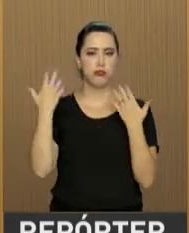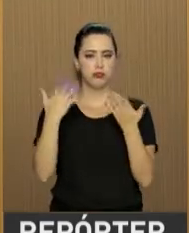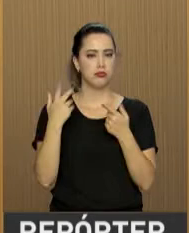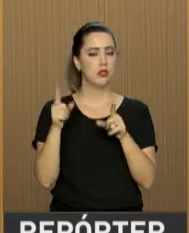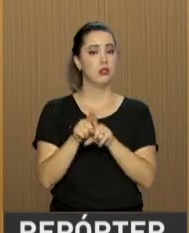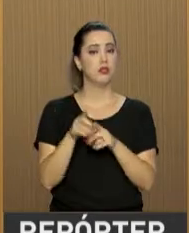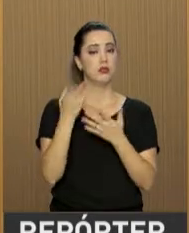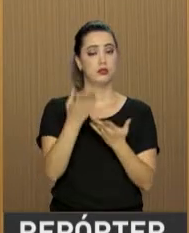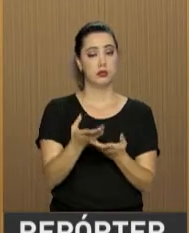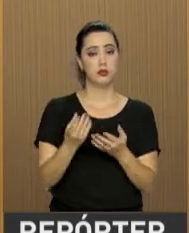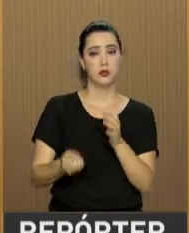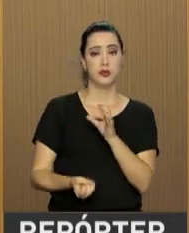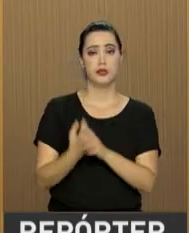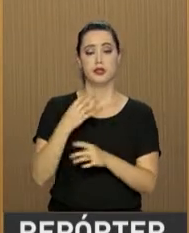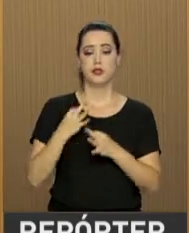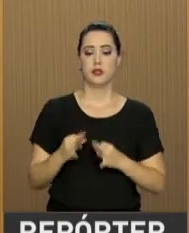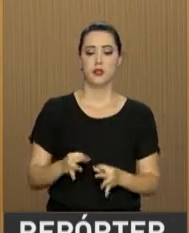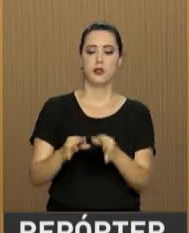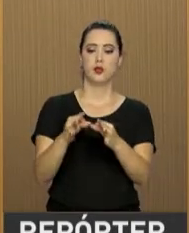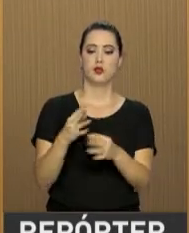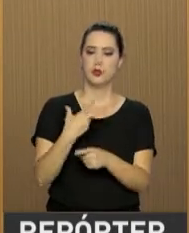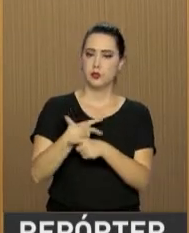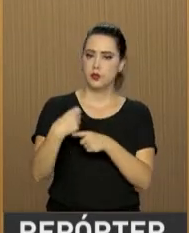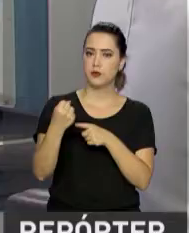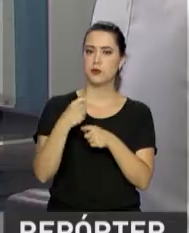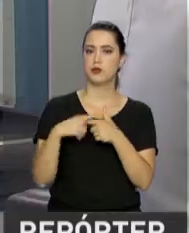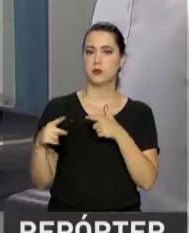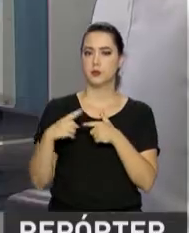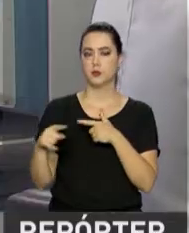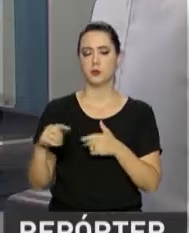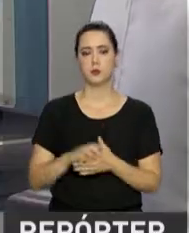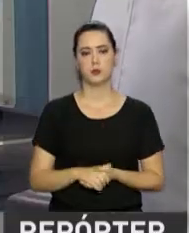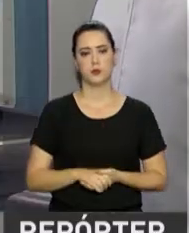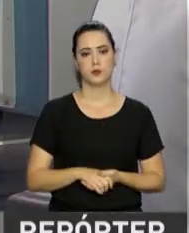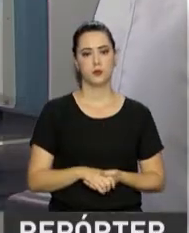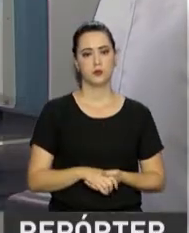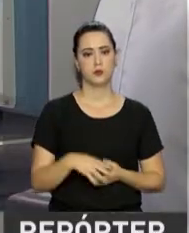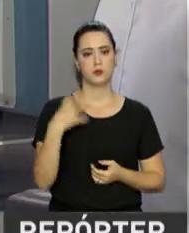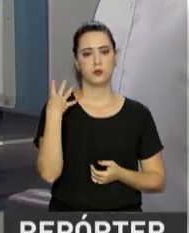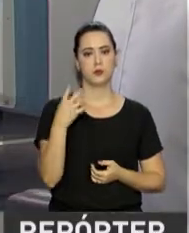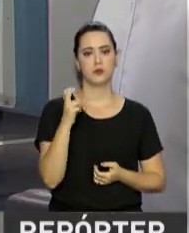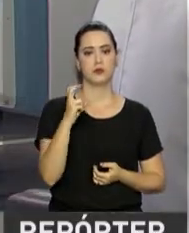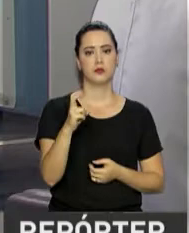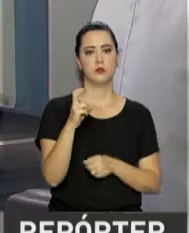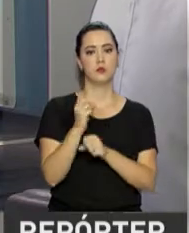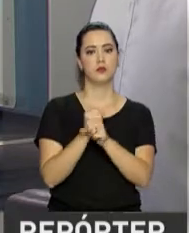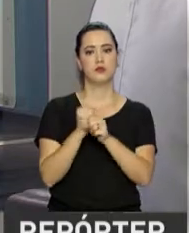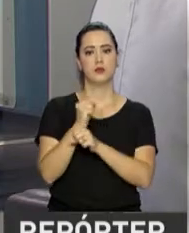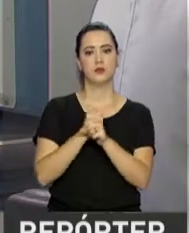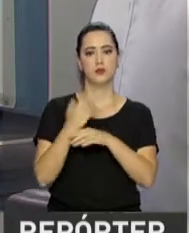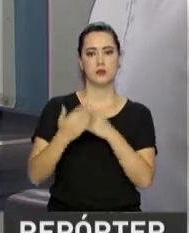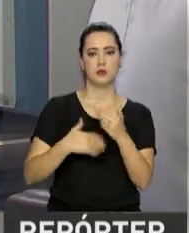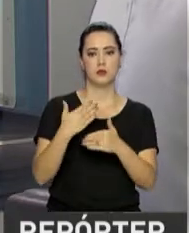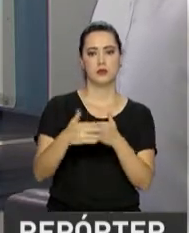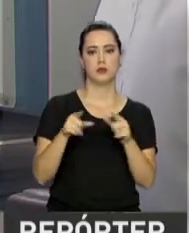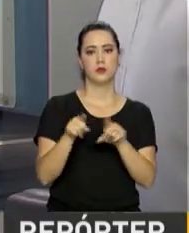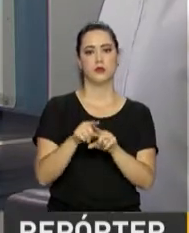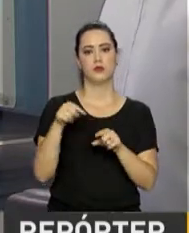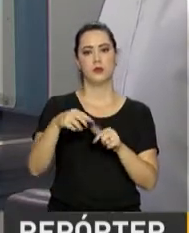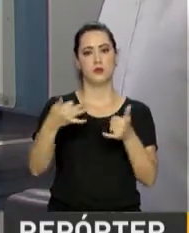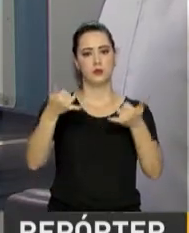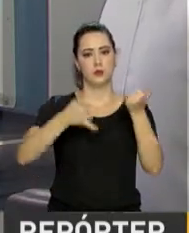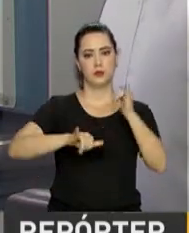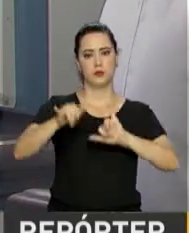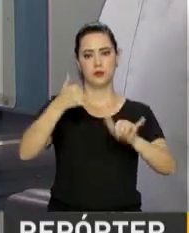tecnologia para a superação desse desafio ao longo de seus 45 anos a embrapa desenvolveu em laboratório como